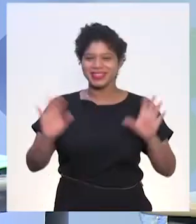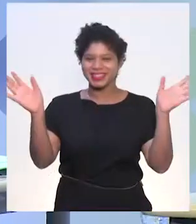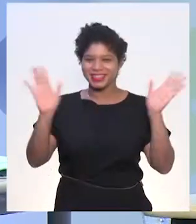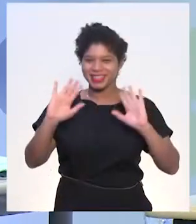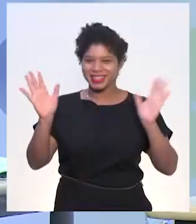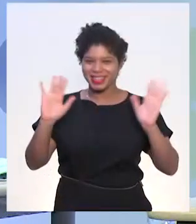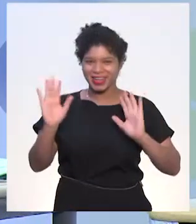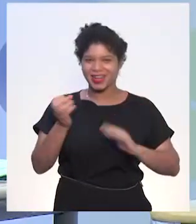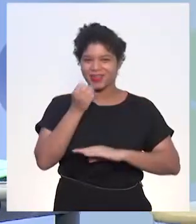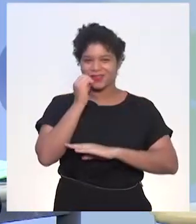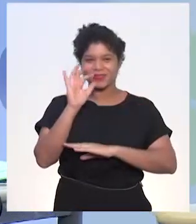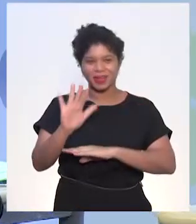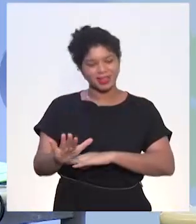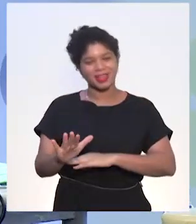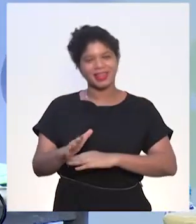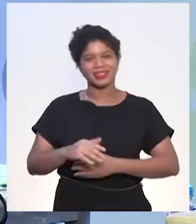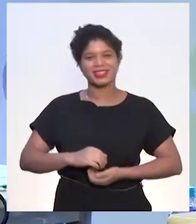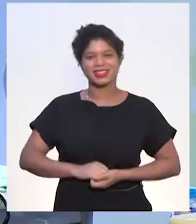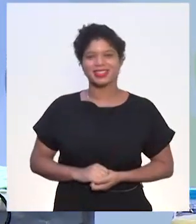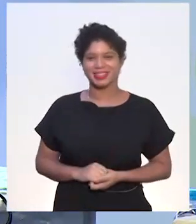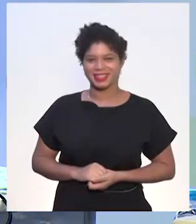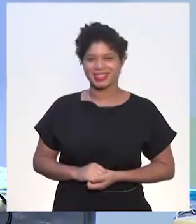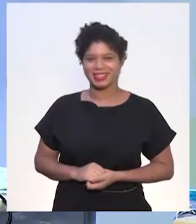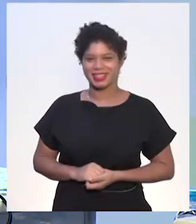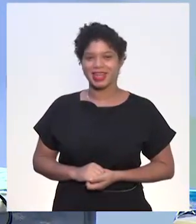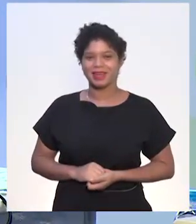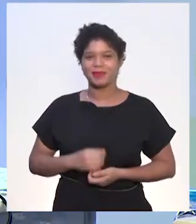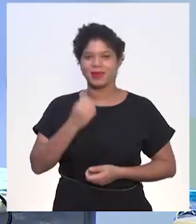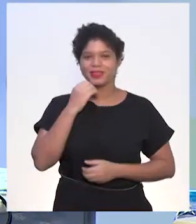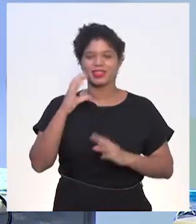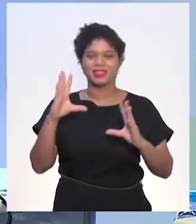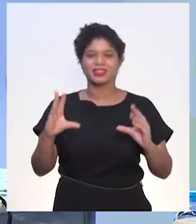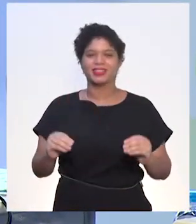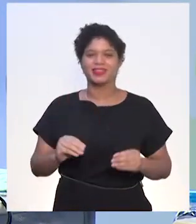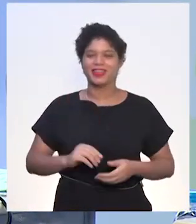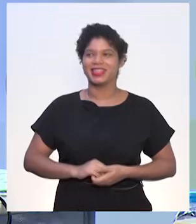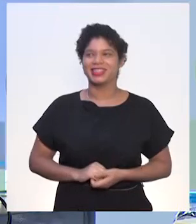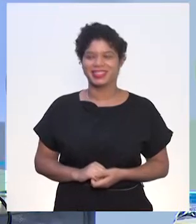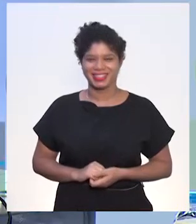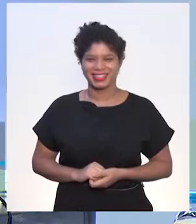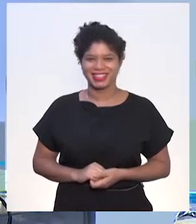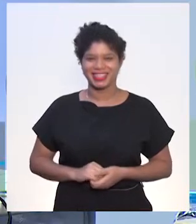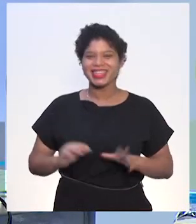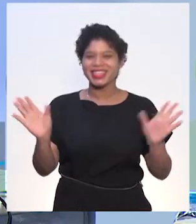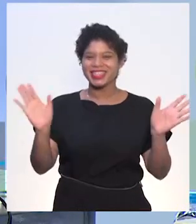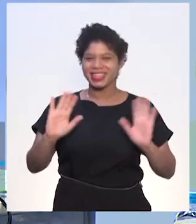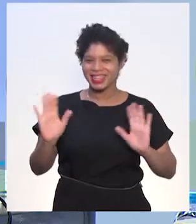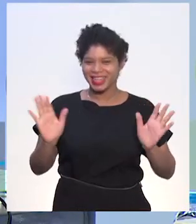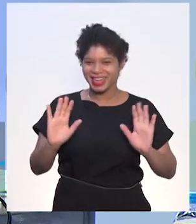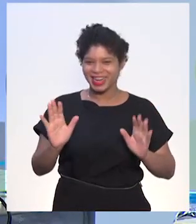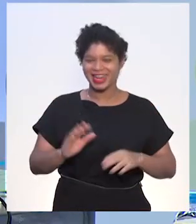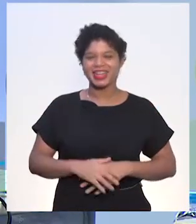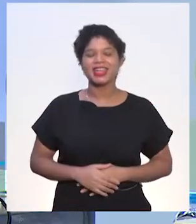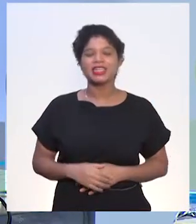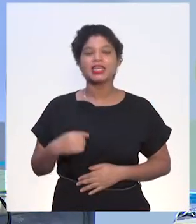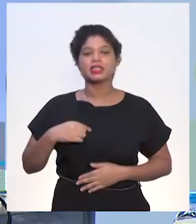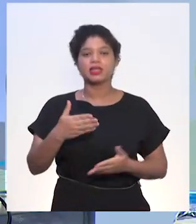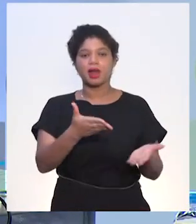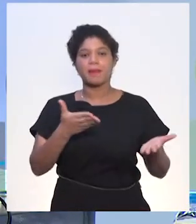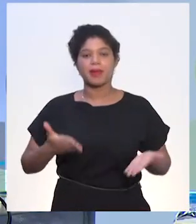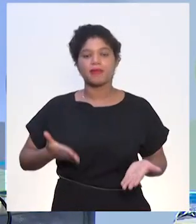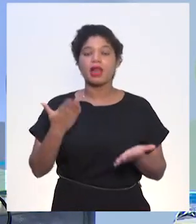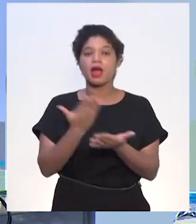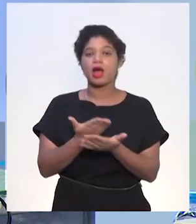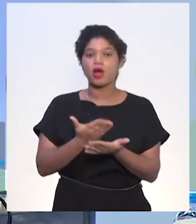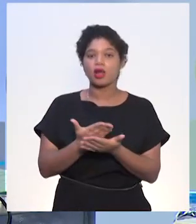Good evening, everybody. Hope you are fine. Boa noite a todos. Espero que todos estejam bem. And welcome to another English class. Sejam bem-vindos aí a